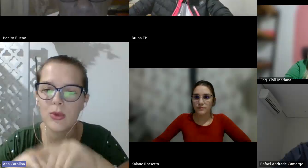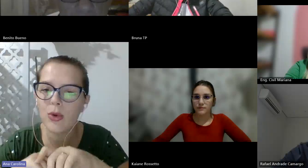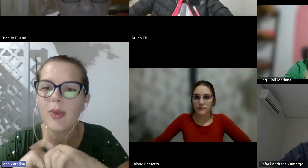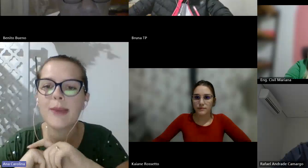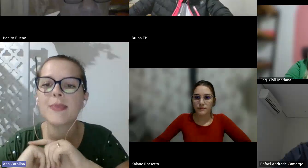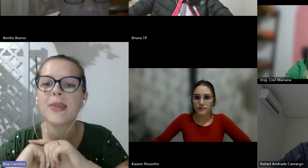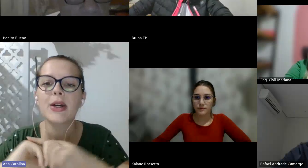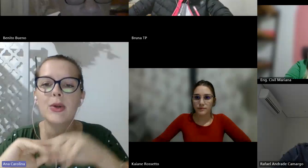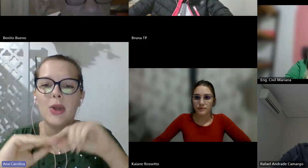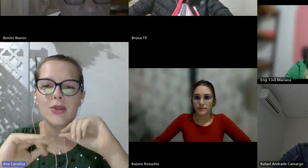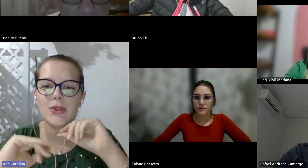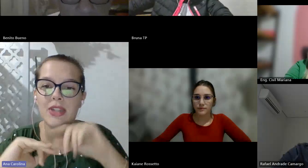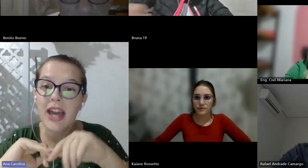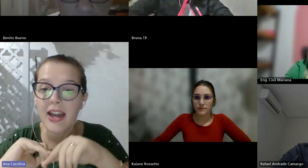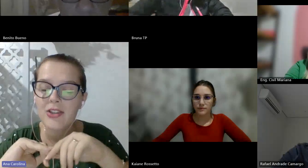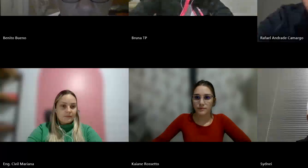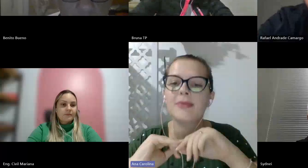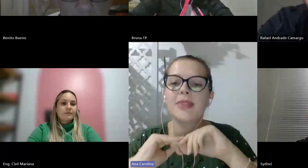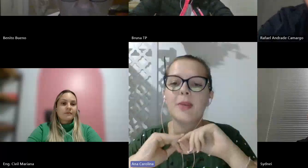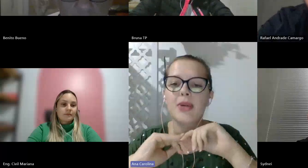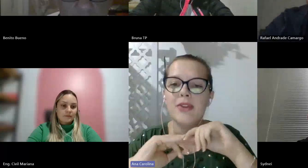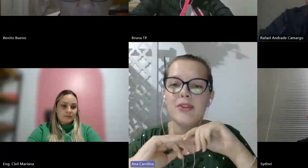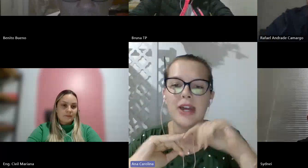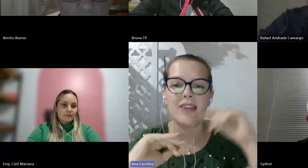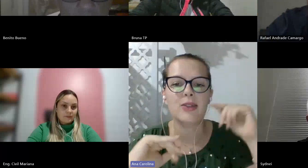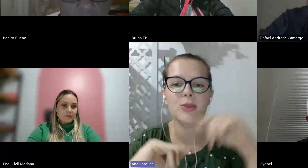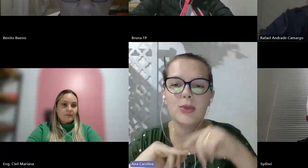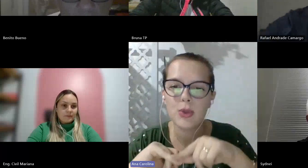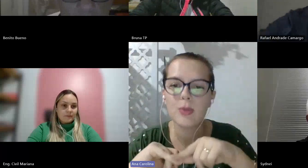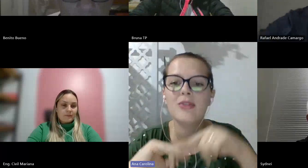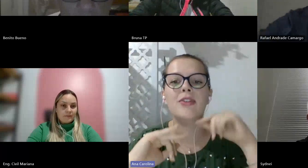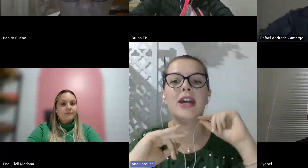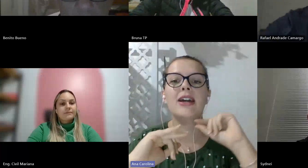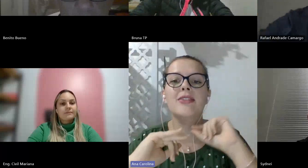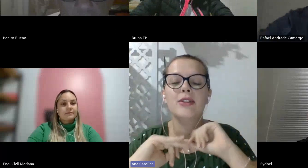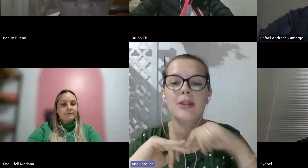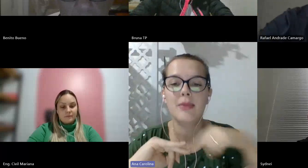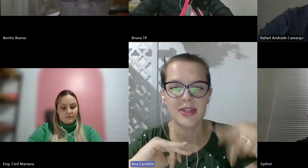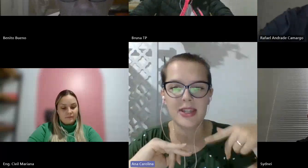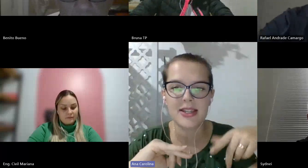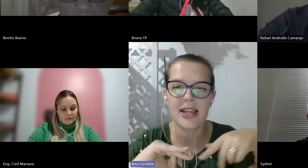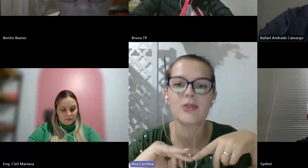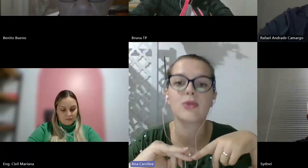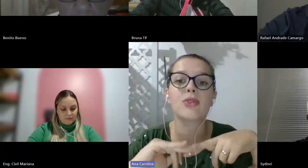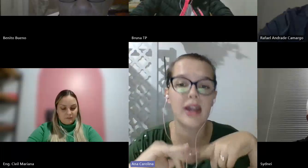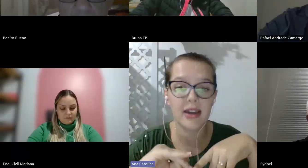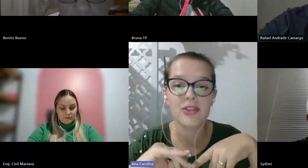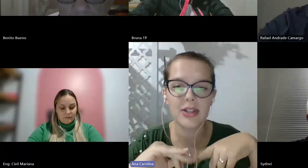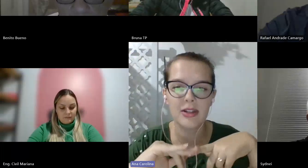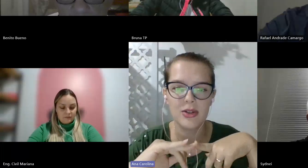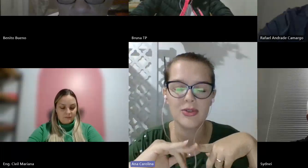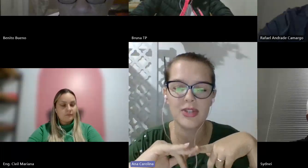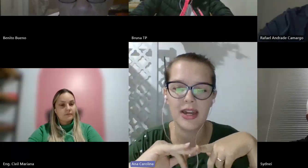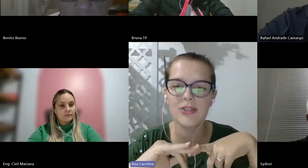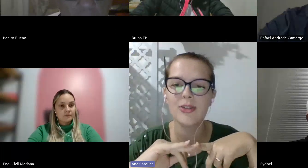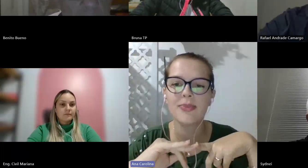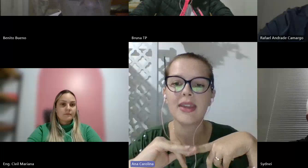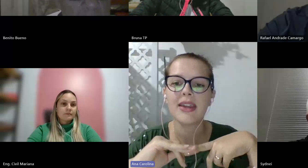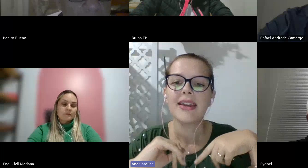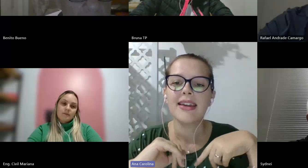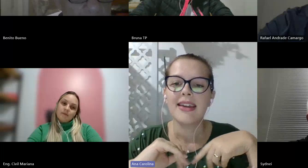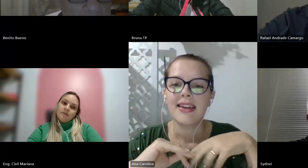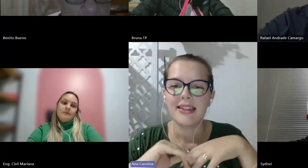do YouTube, o nosso site. Depois vai ficar gravado no YouTube, vai ficar gravado também, vai ter acesso no site, né, no nosso